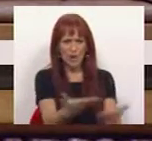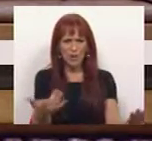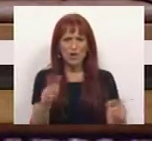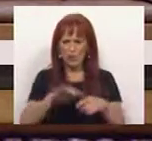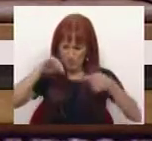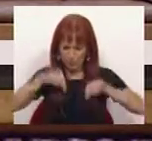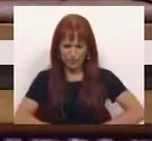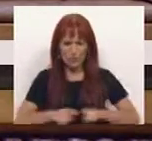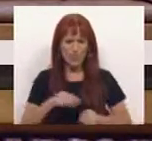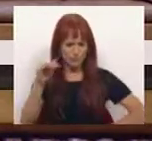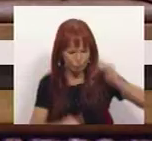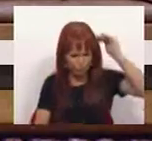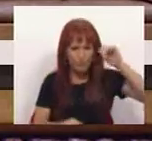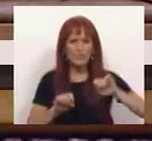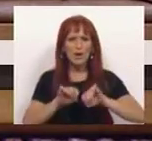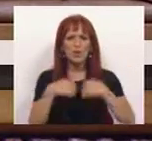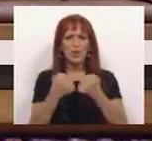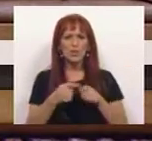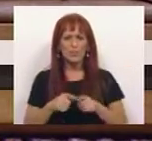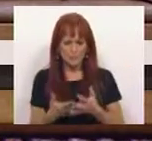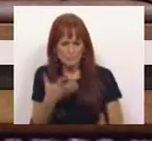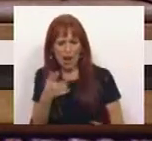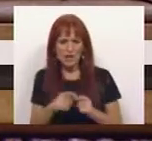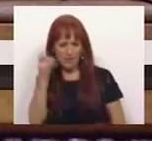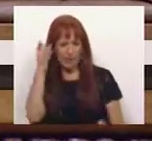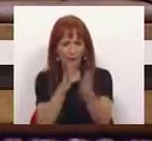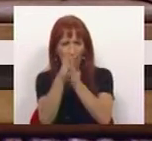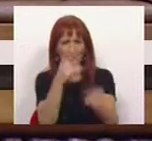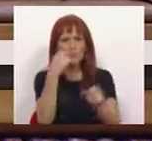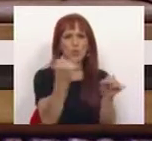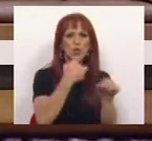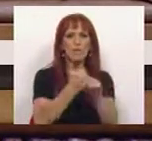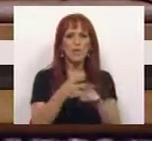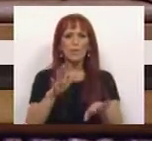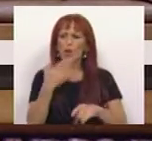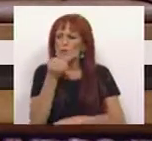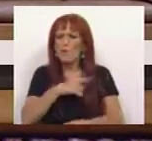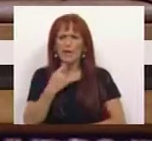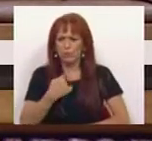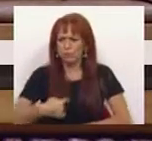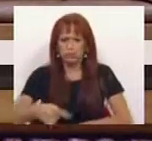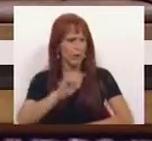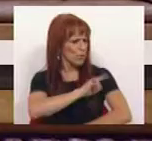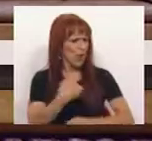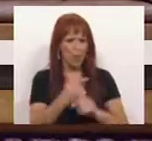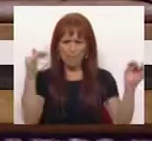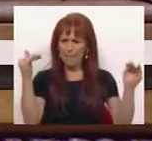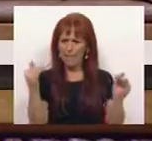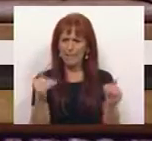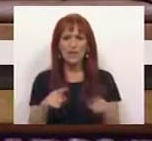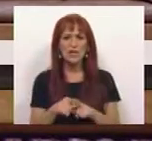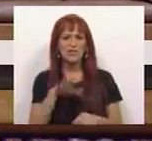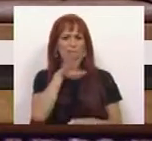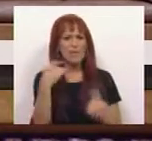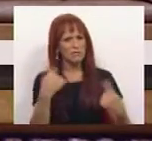pelo aprofundamento das desigualdades sociais, pelo acentuar da exploração de quem trabalha e pela perda sistemática do poder de compra por parte